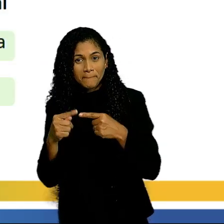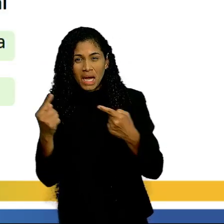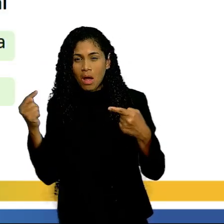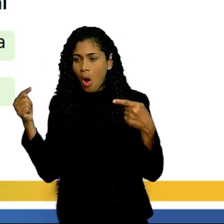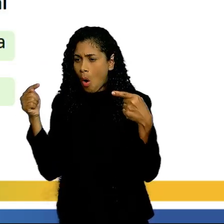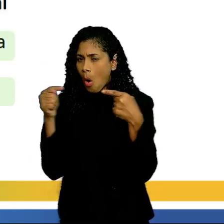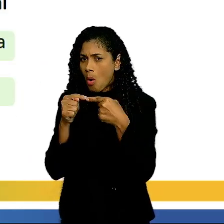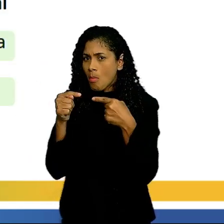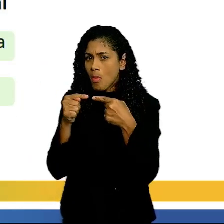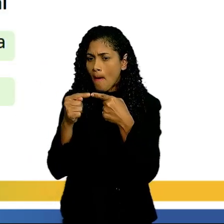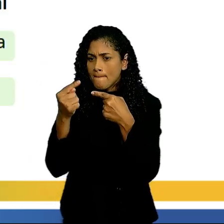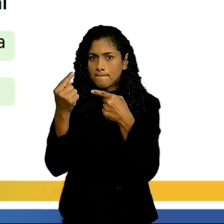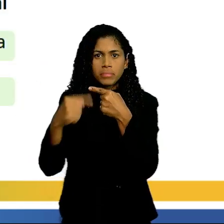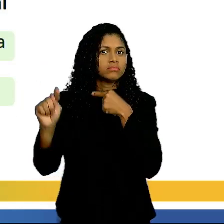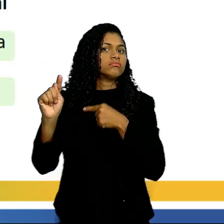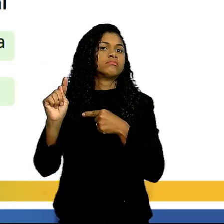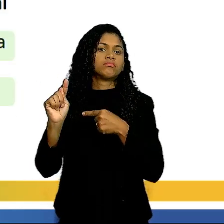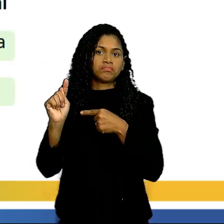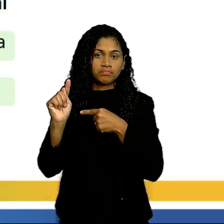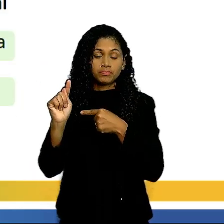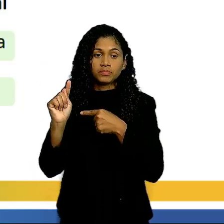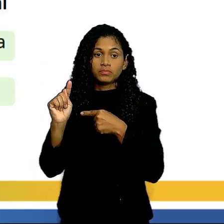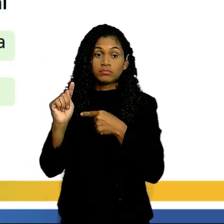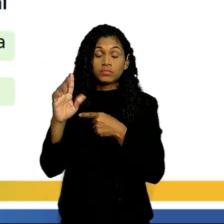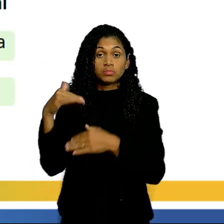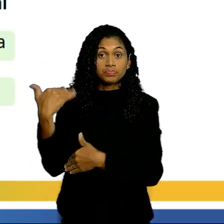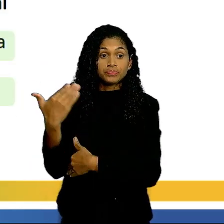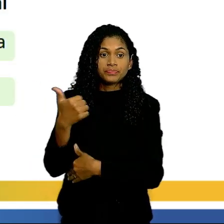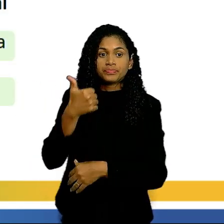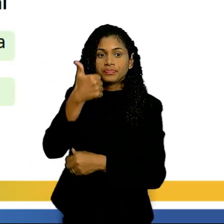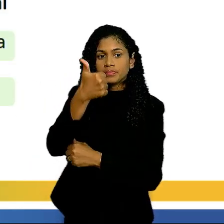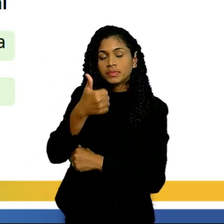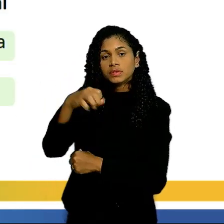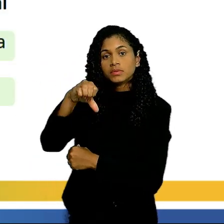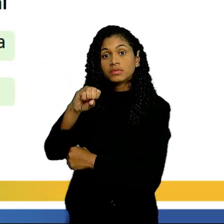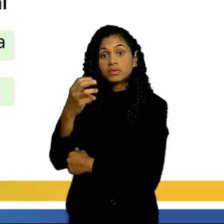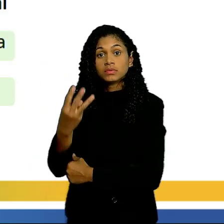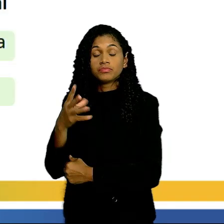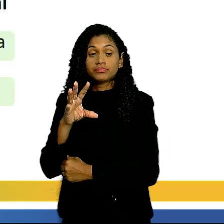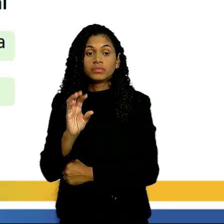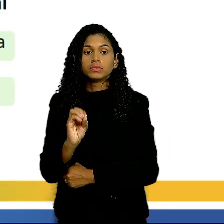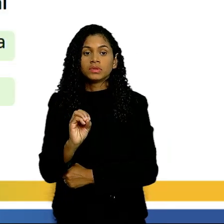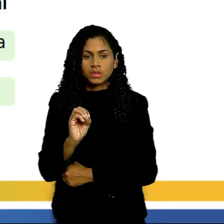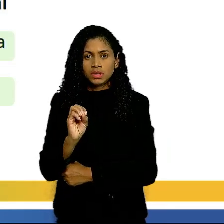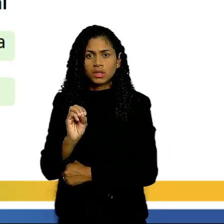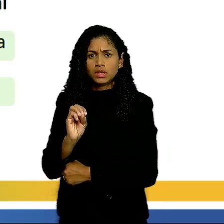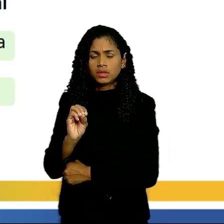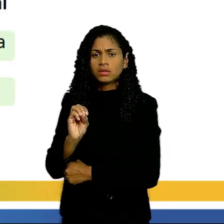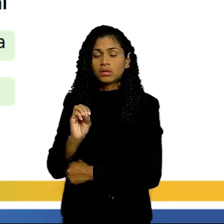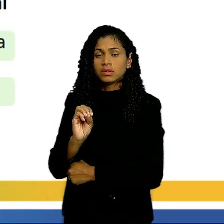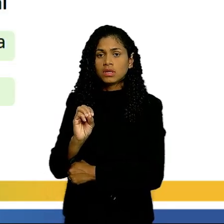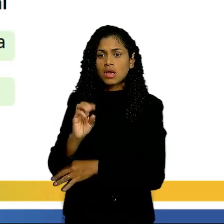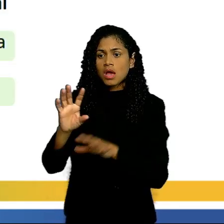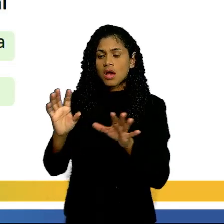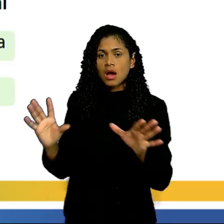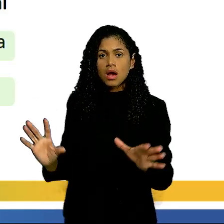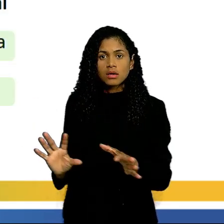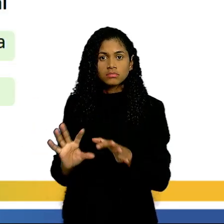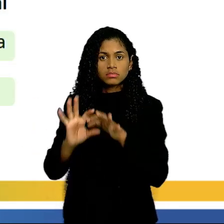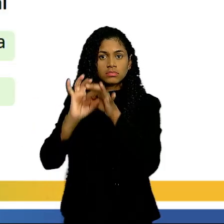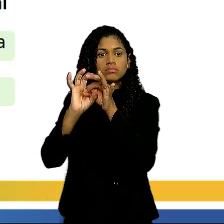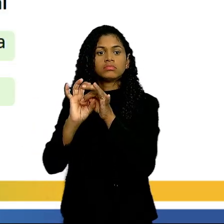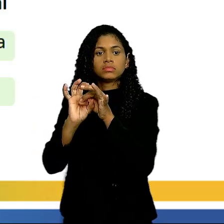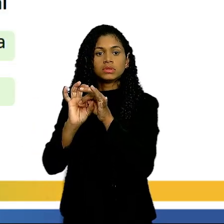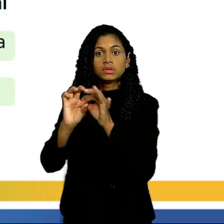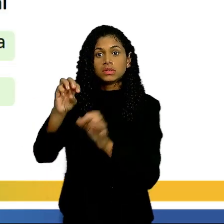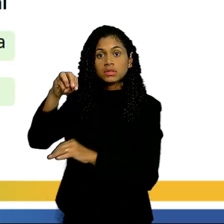descumprido quando, em 1930, o Partido Mineiro, né, a Aliança Liberal, vai lançar um candidato que não é